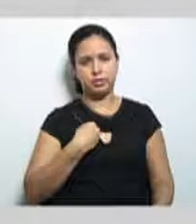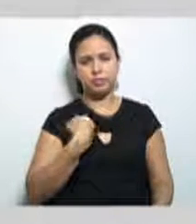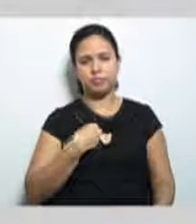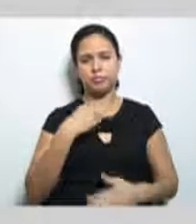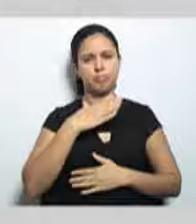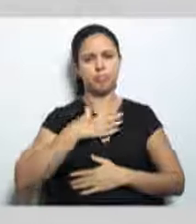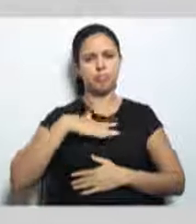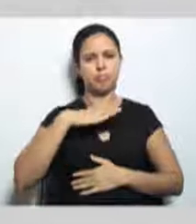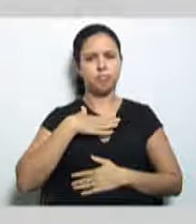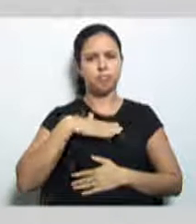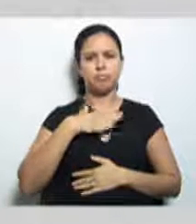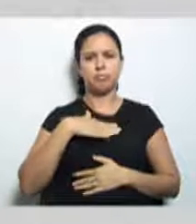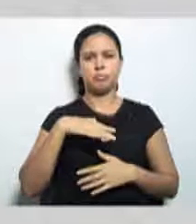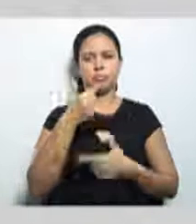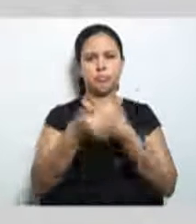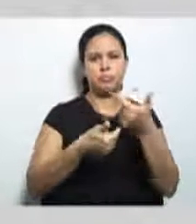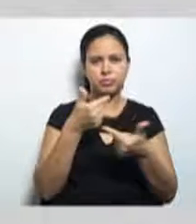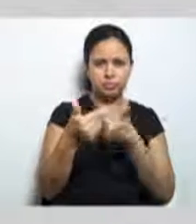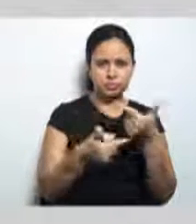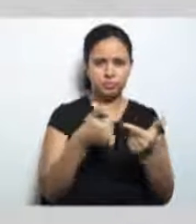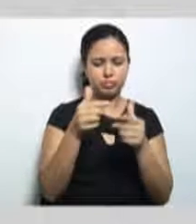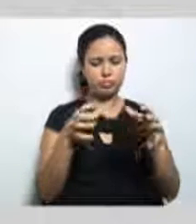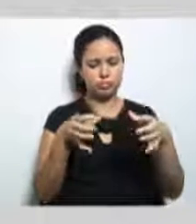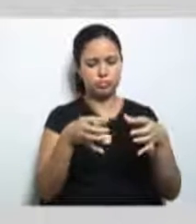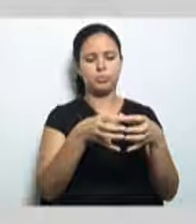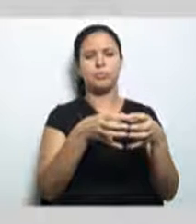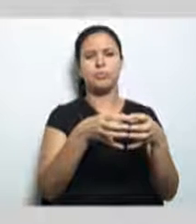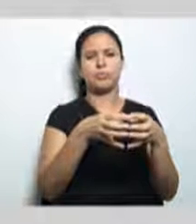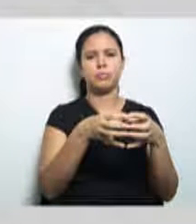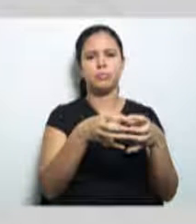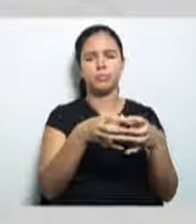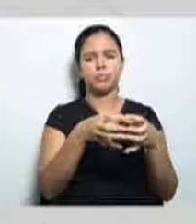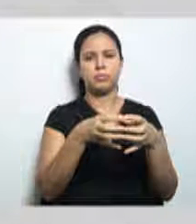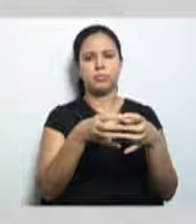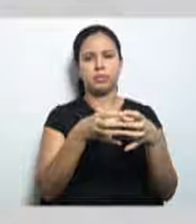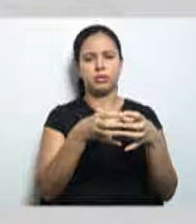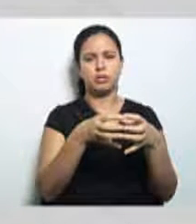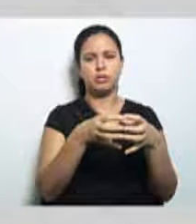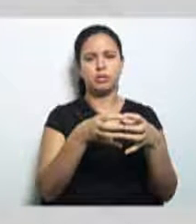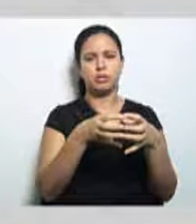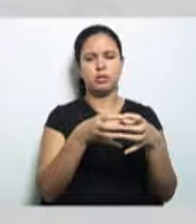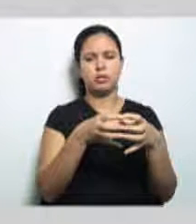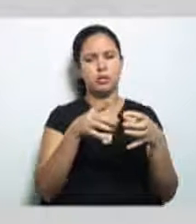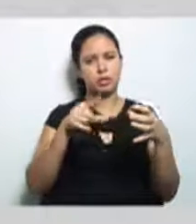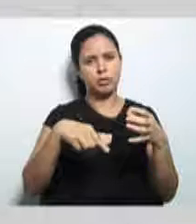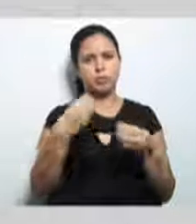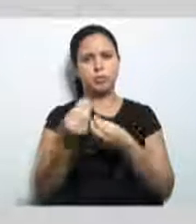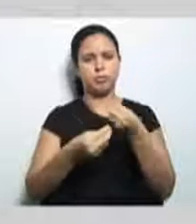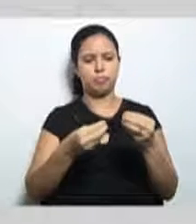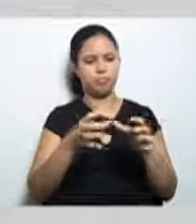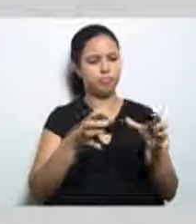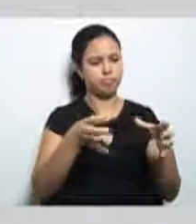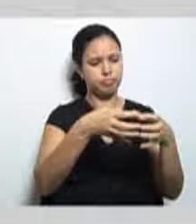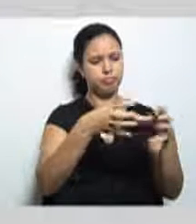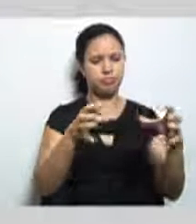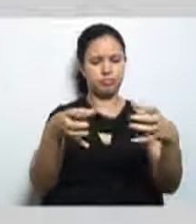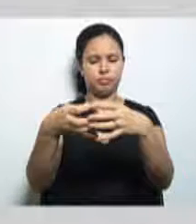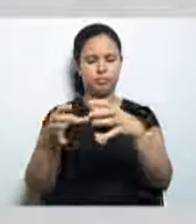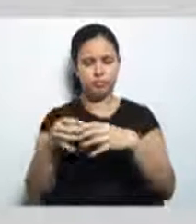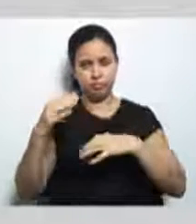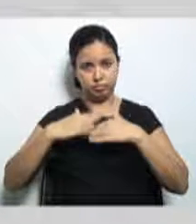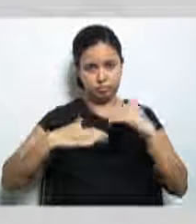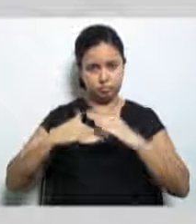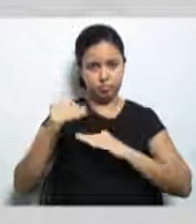elas trabalhavam coletivamente e eram separadas por funções. A produção era